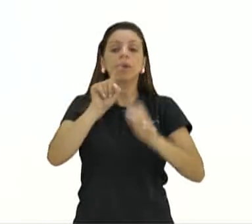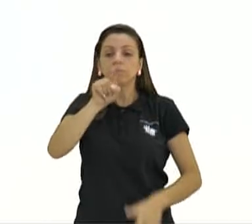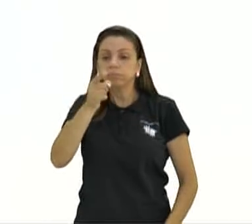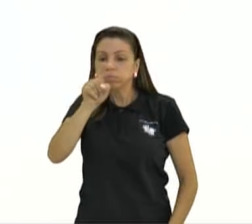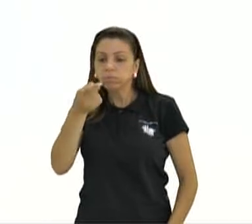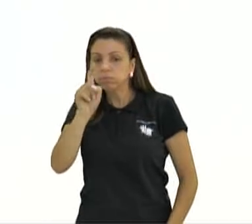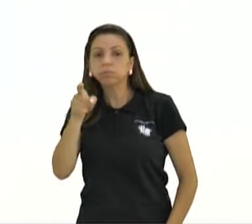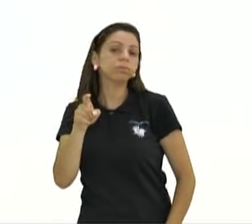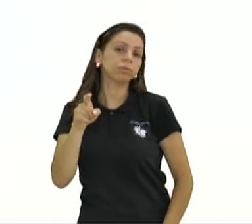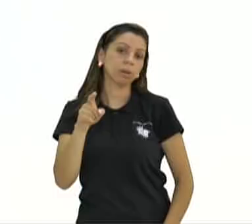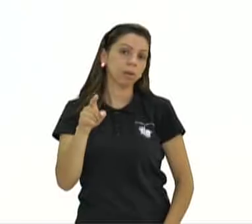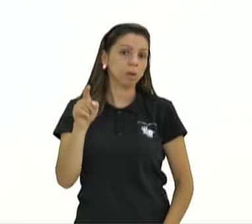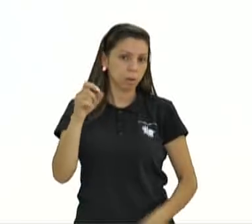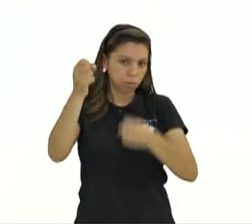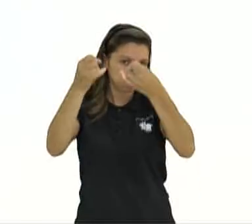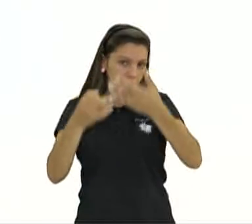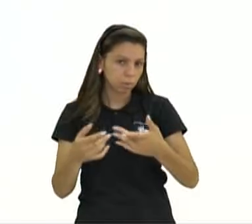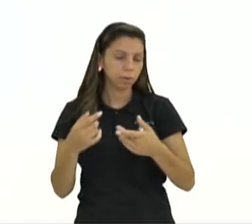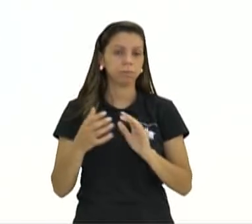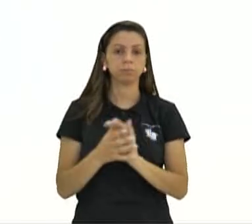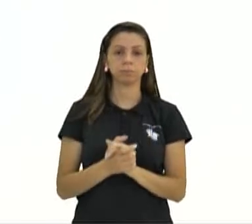da pontuação. Eu já volto.